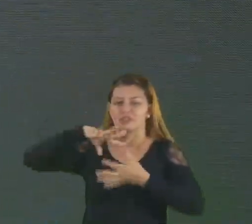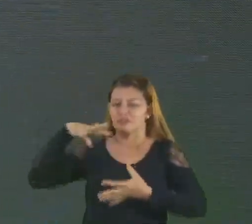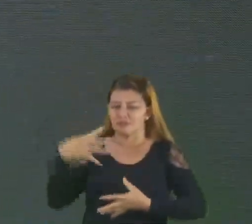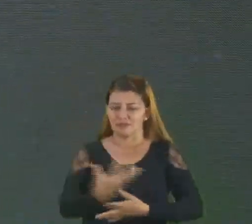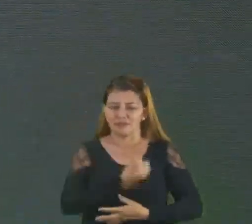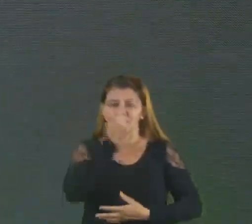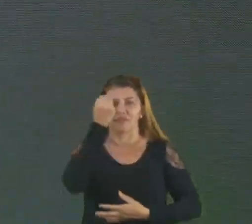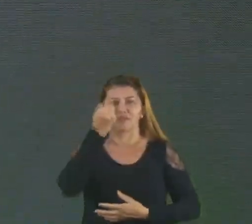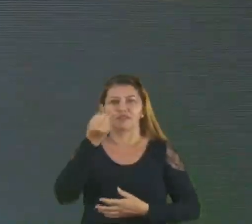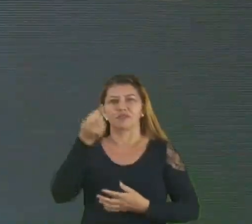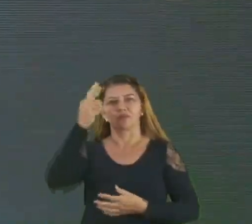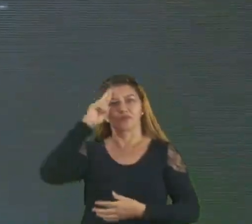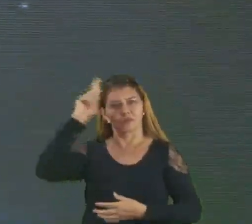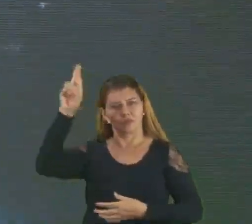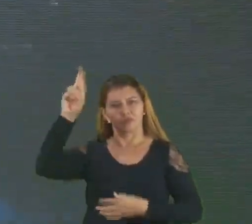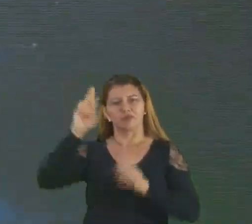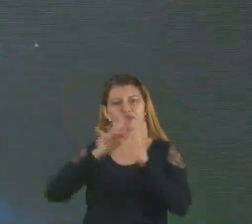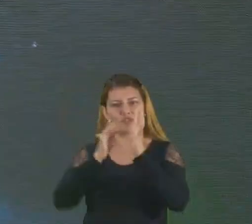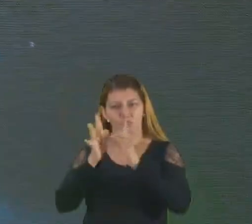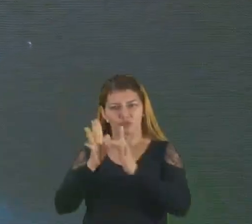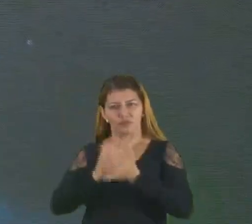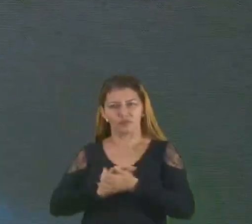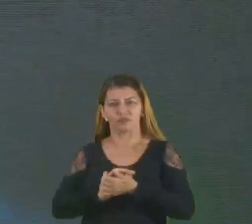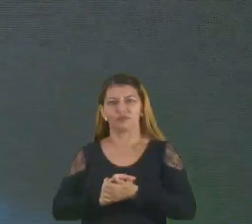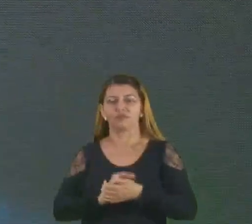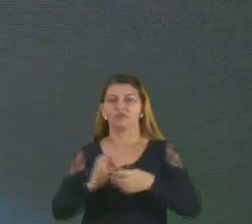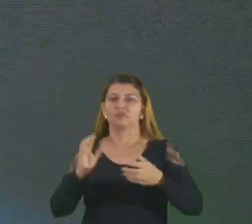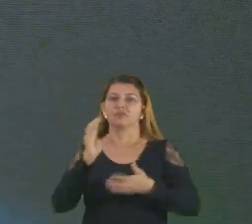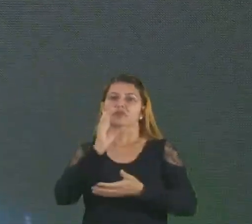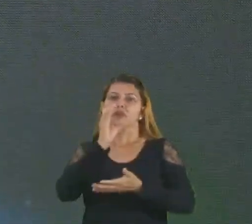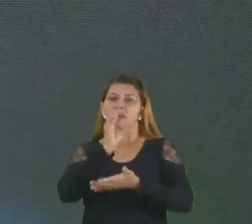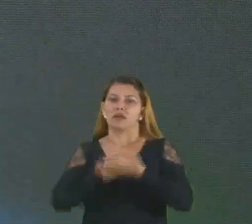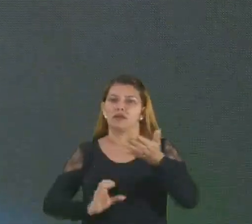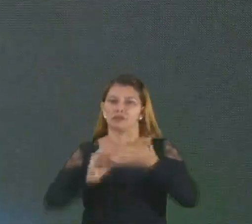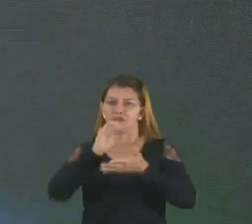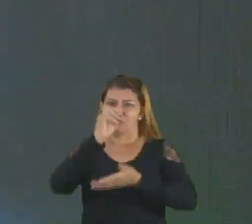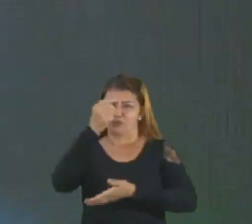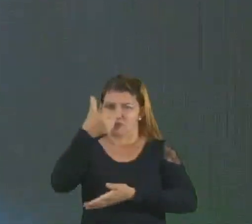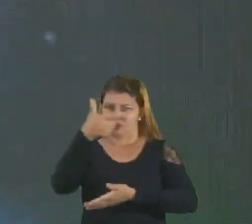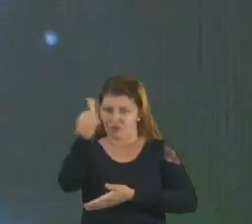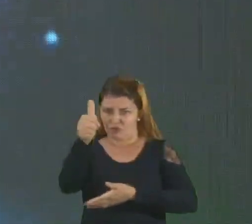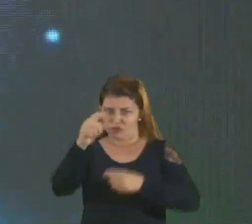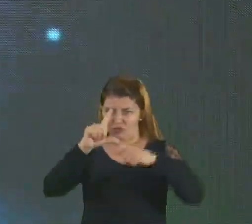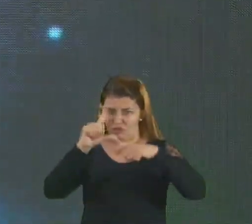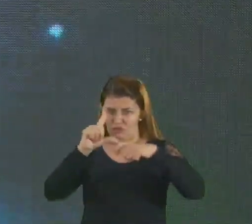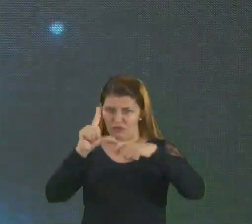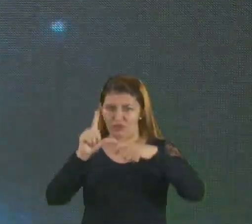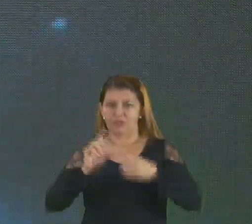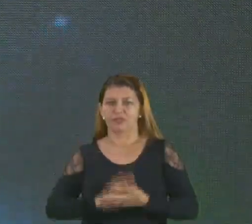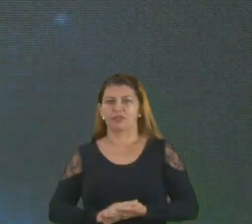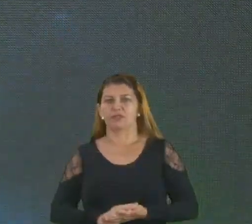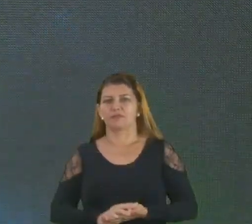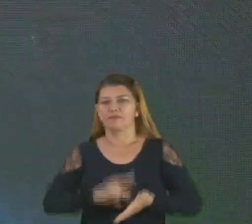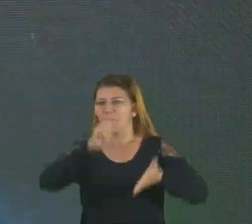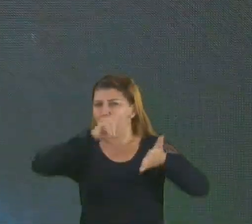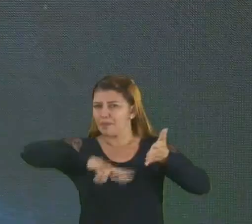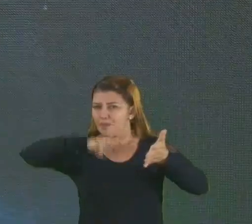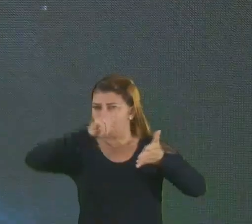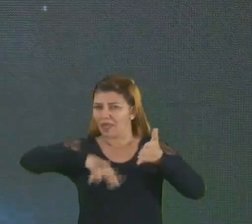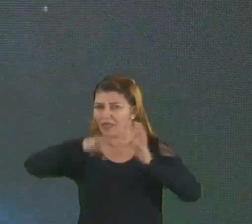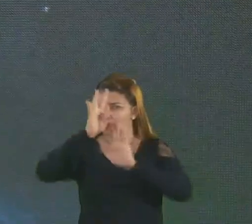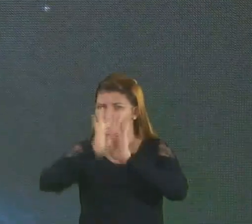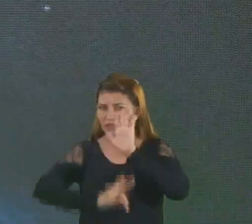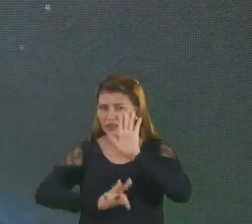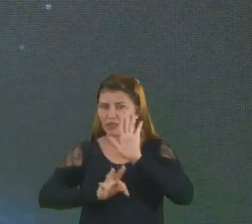Cristo? Evangelho de Lucas capítulo 21, e à medida que eu for ministrando, eu vou lendo os